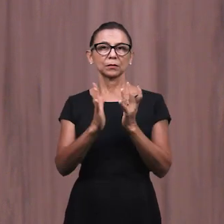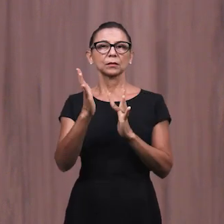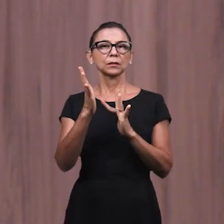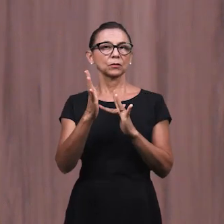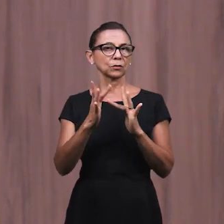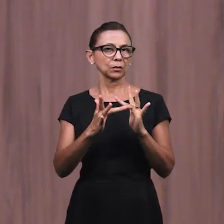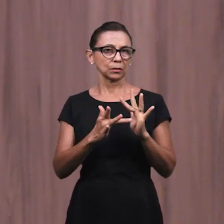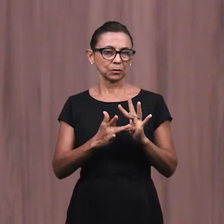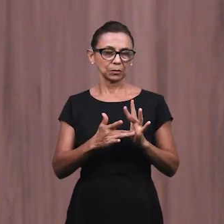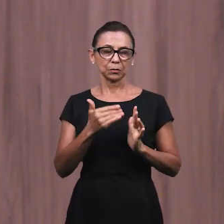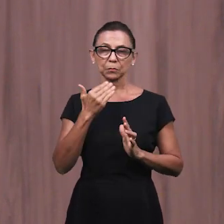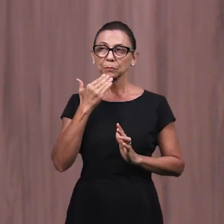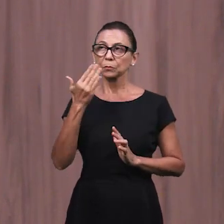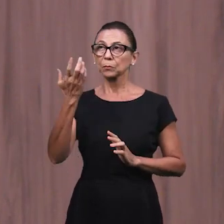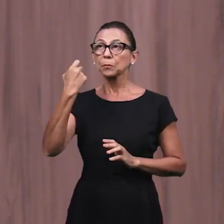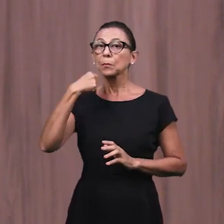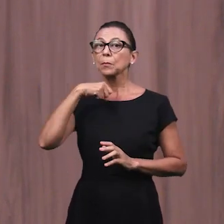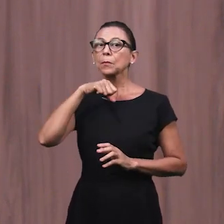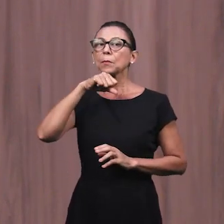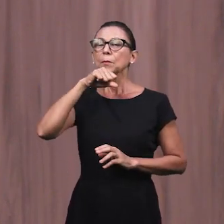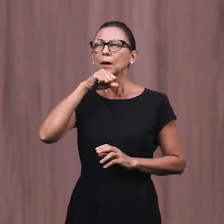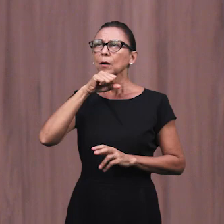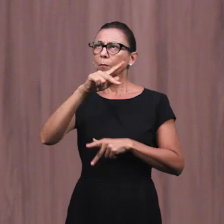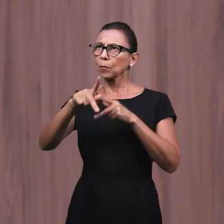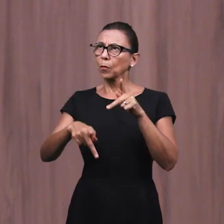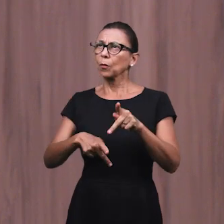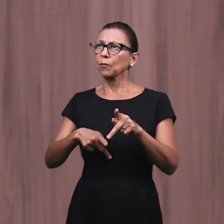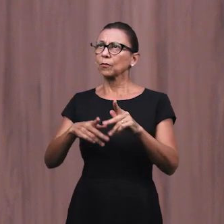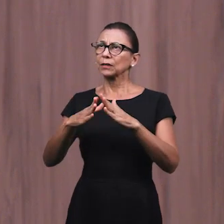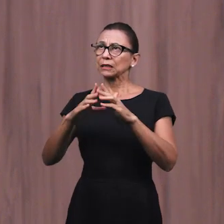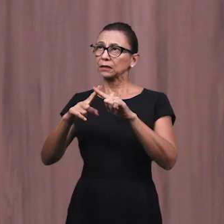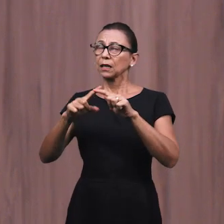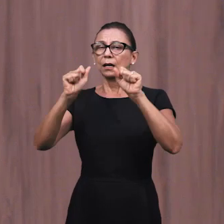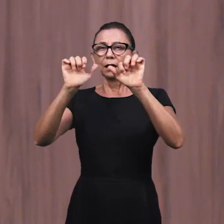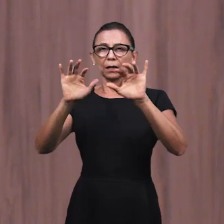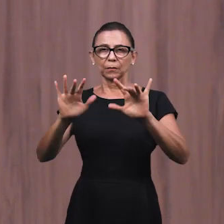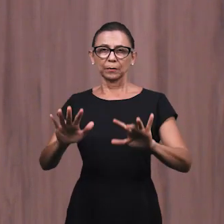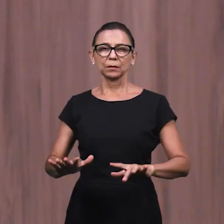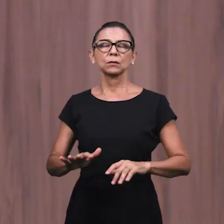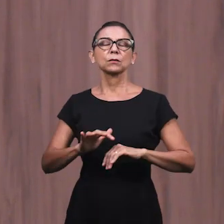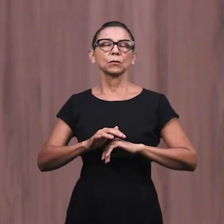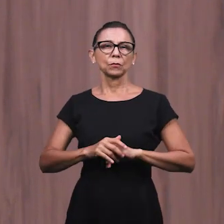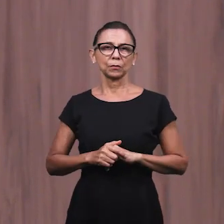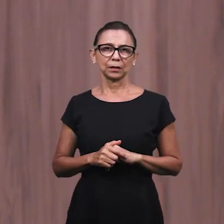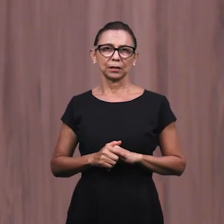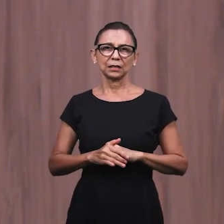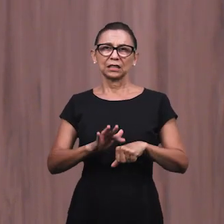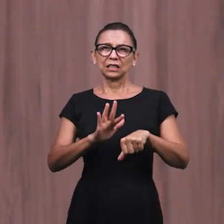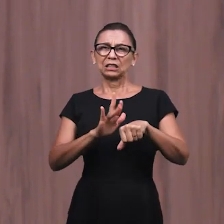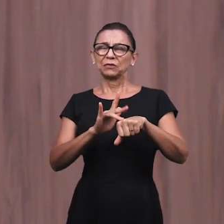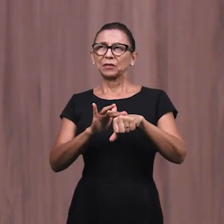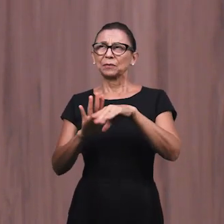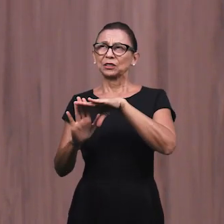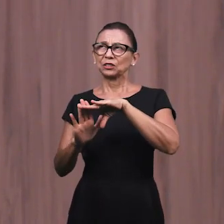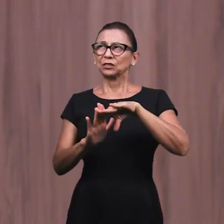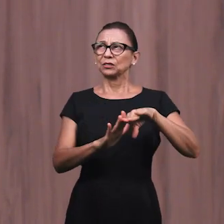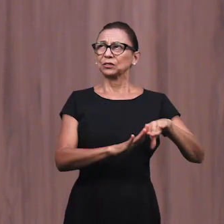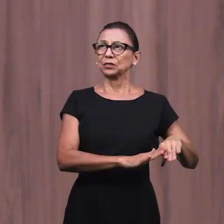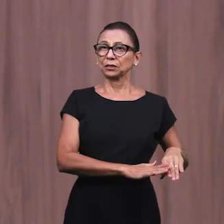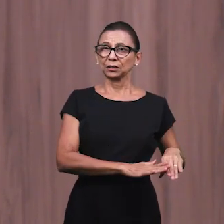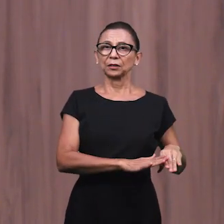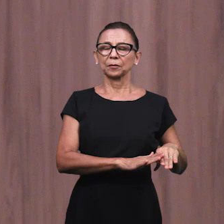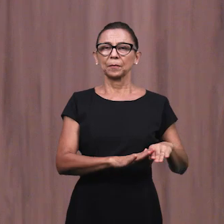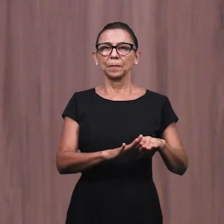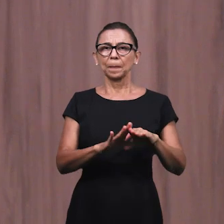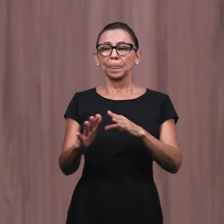Jesus. Quando pedimos ao Pai que o Senhor possa estar abençoando o Teu povo, a Tua igreja, repreendendo, Pai, todo tipo de enfermidade, guardando, ó